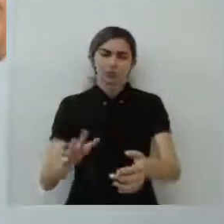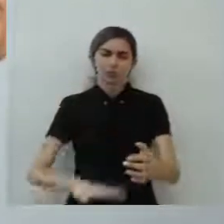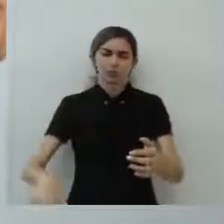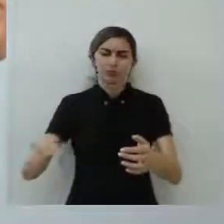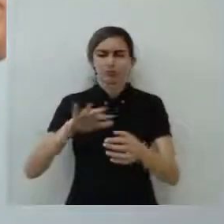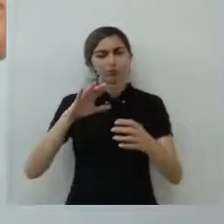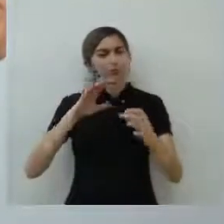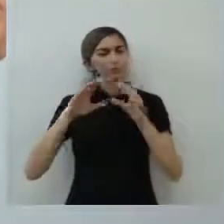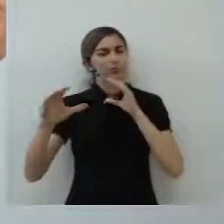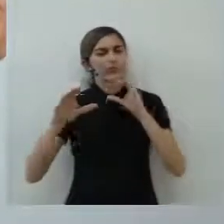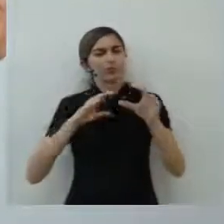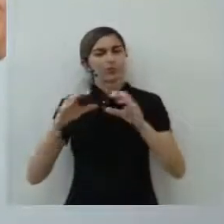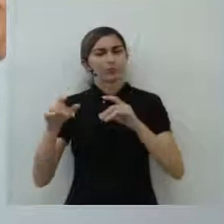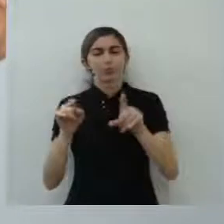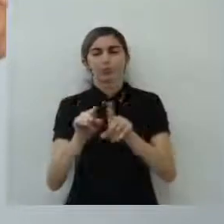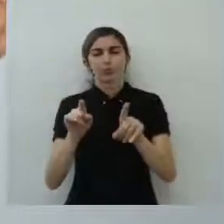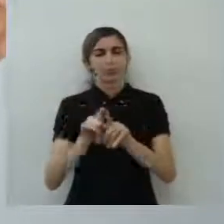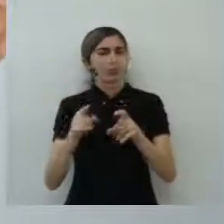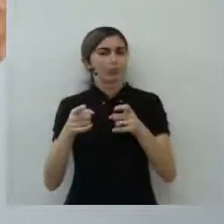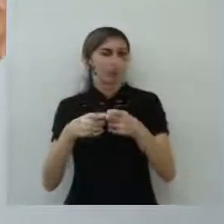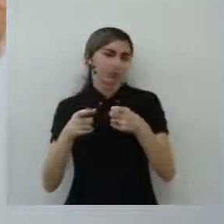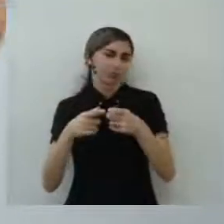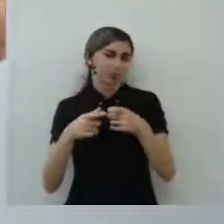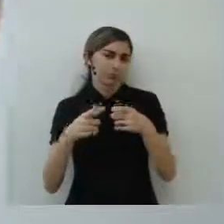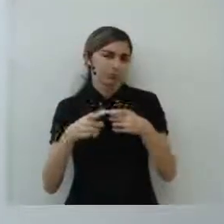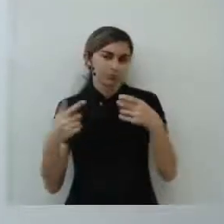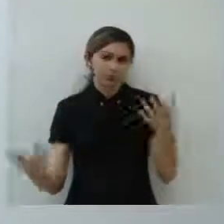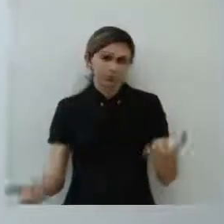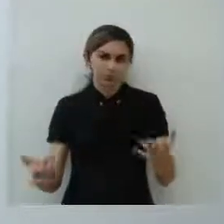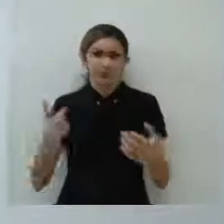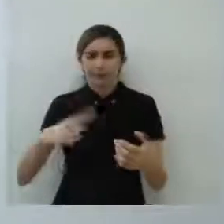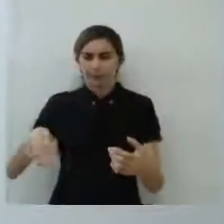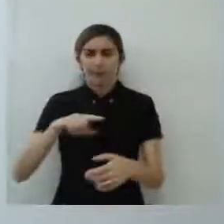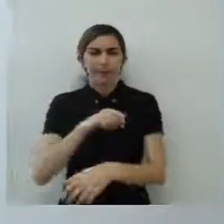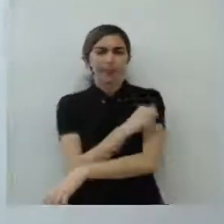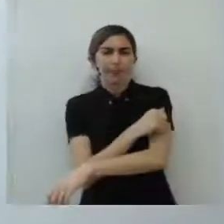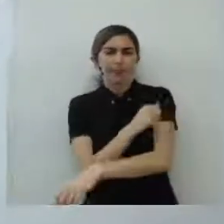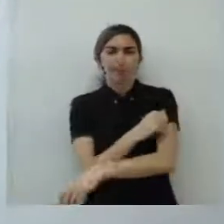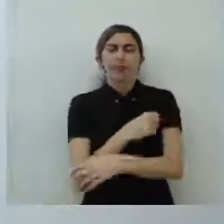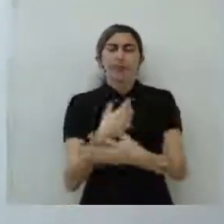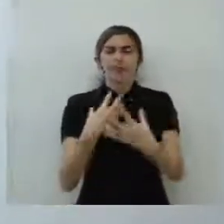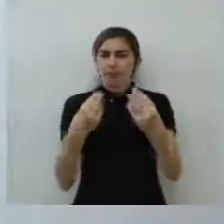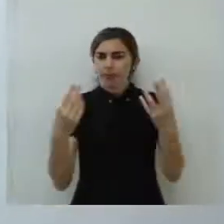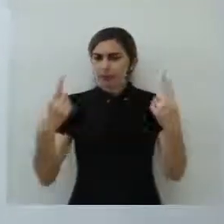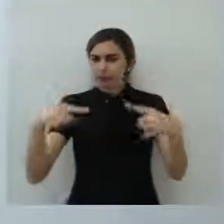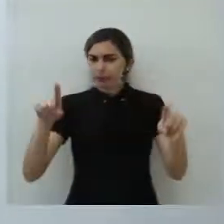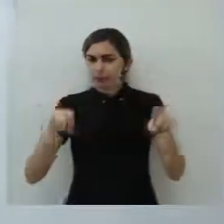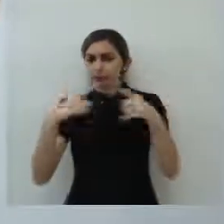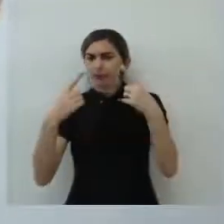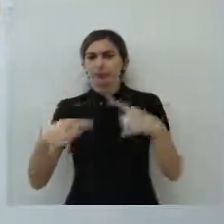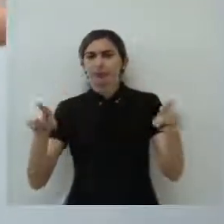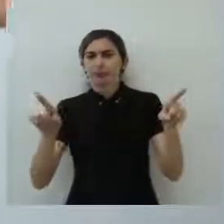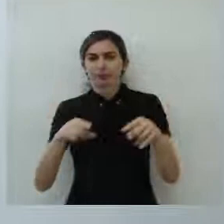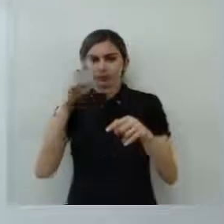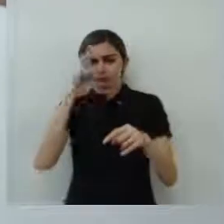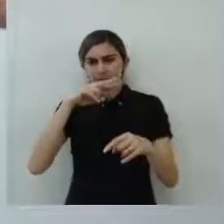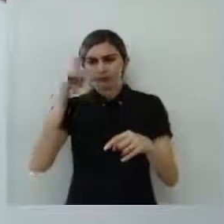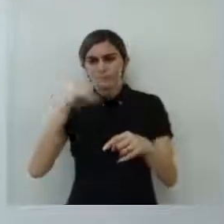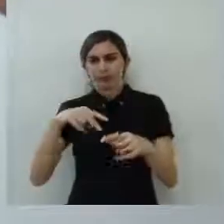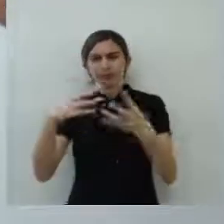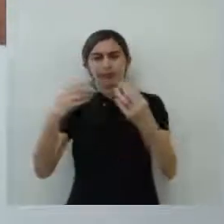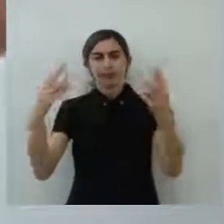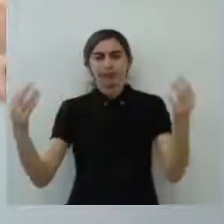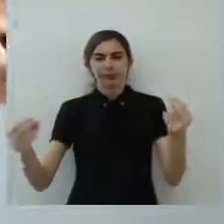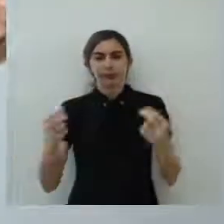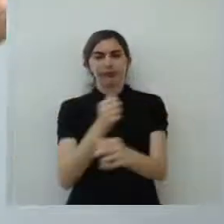de comunicação e também de medicina, não é isso? Exatamente. E os nossos estudantes músicos também. Lembrando que em muitas